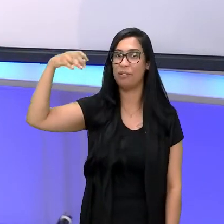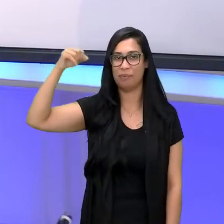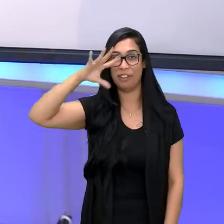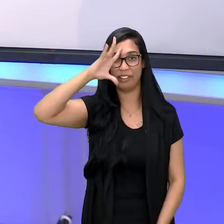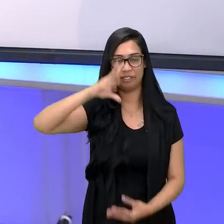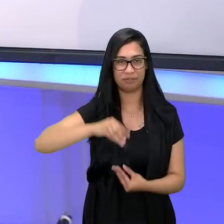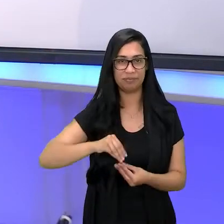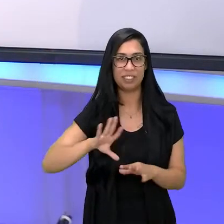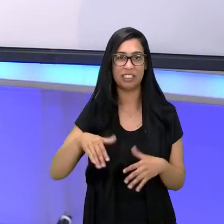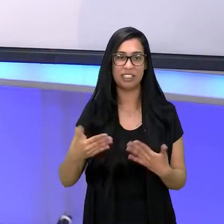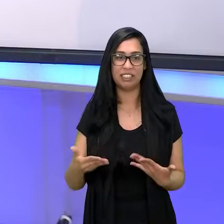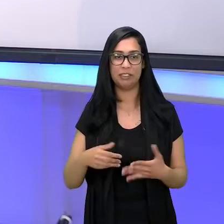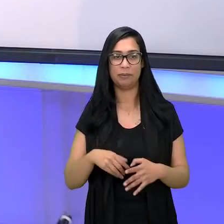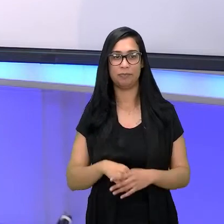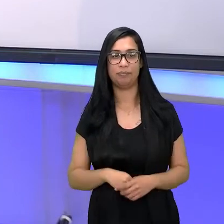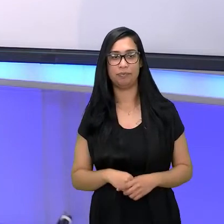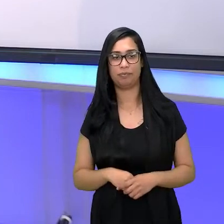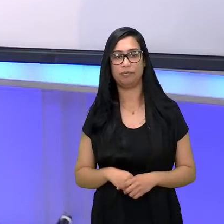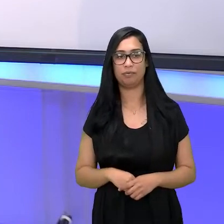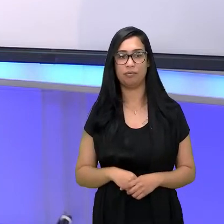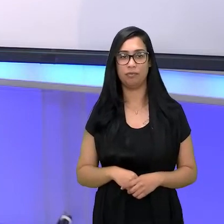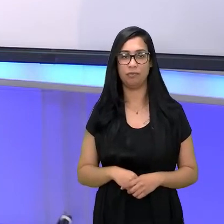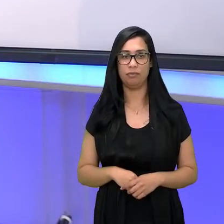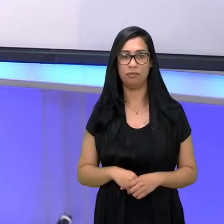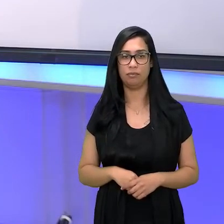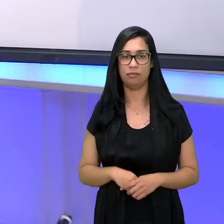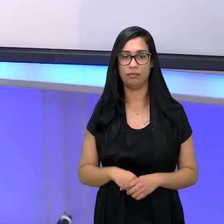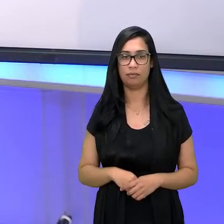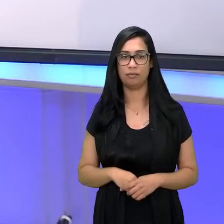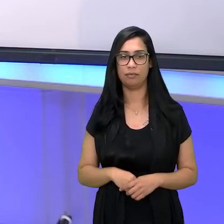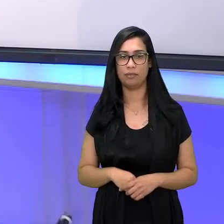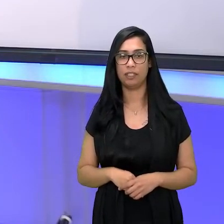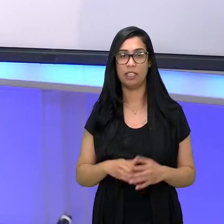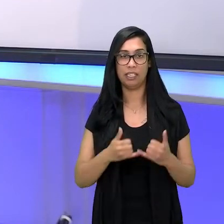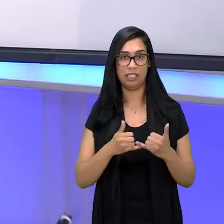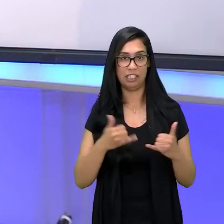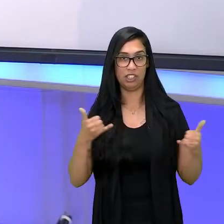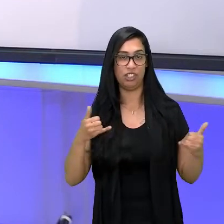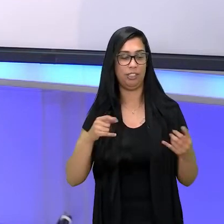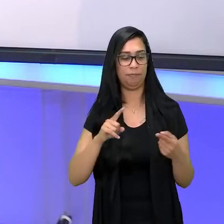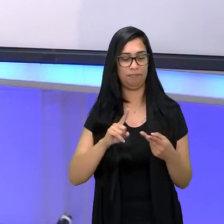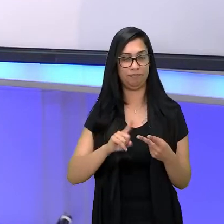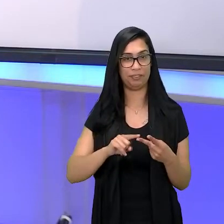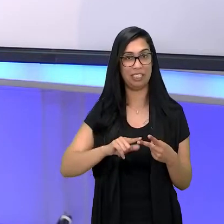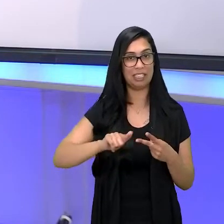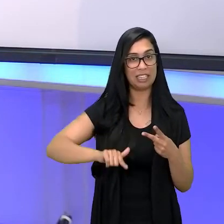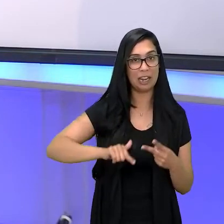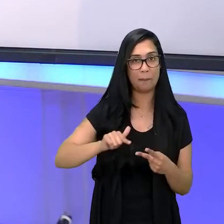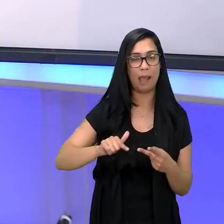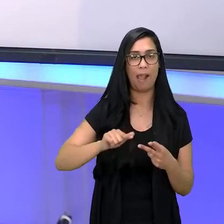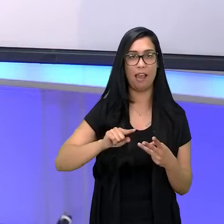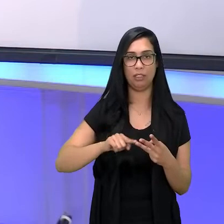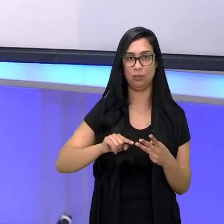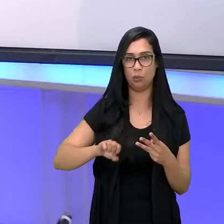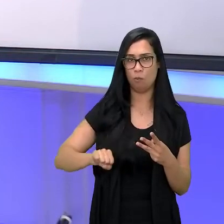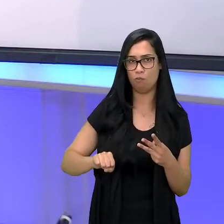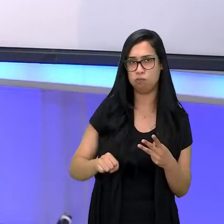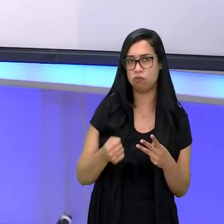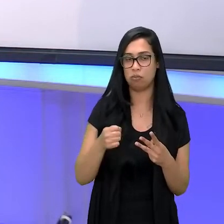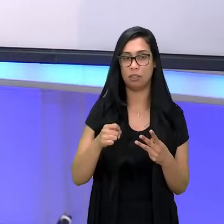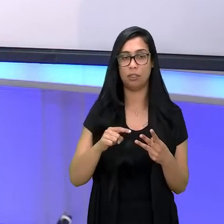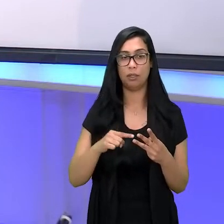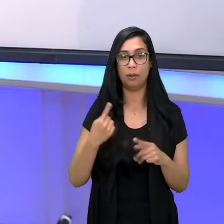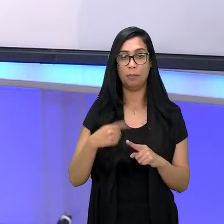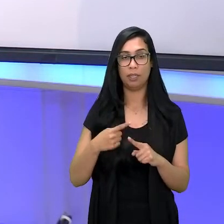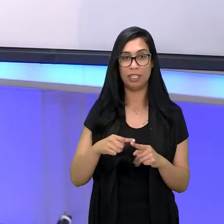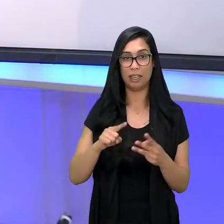que ela faz e essa é a relação entre energia, trabalho e potência. Então, a potência, vamos lá, é a rapidez com que uma